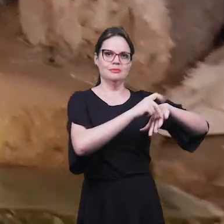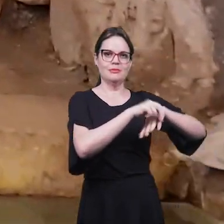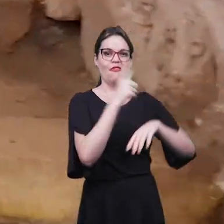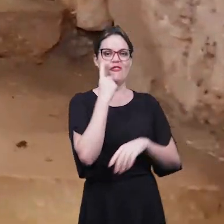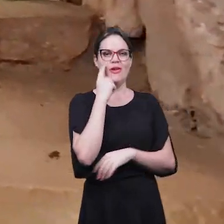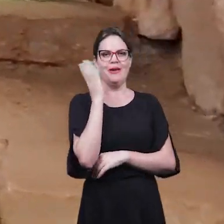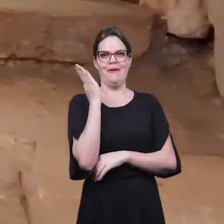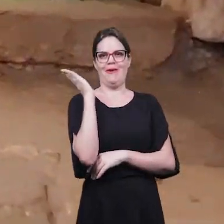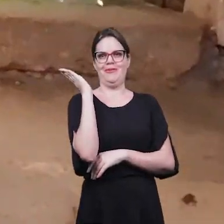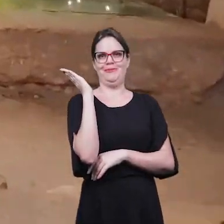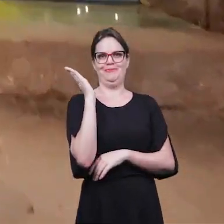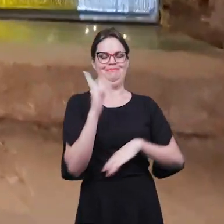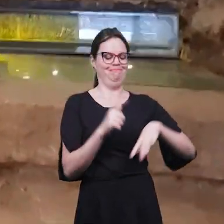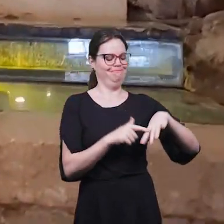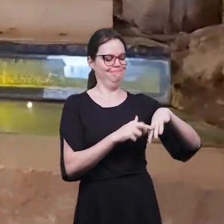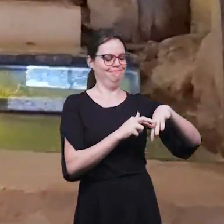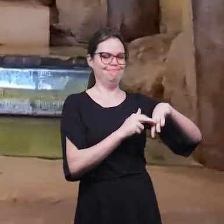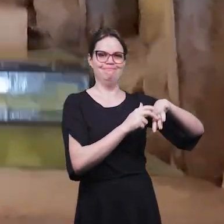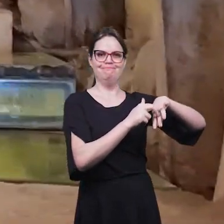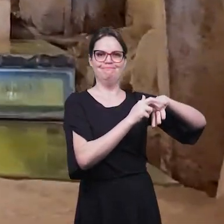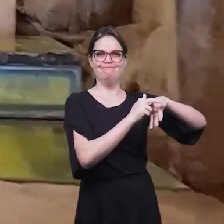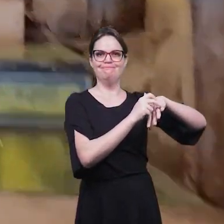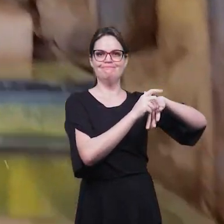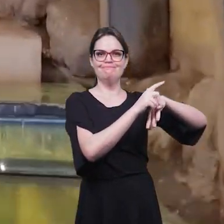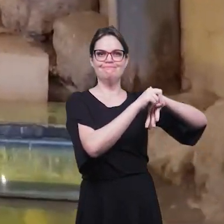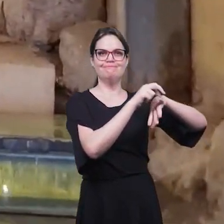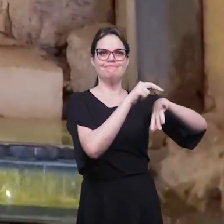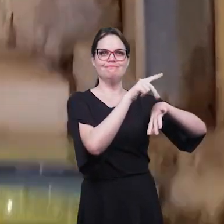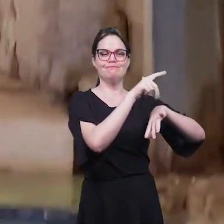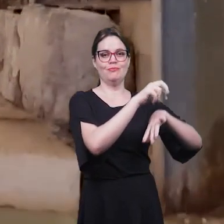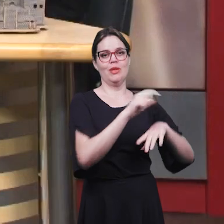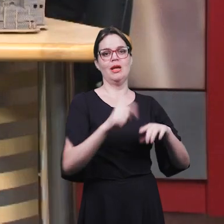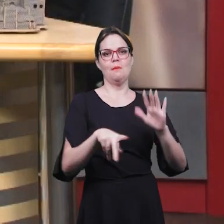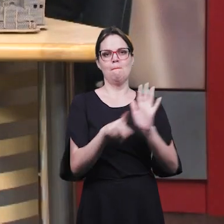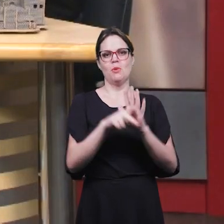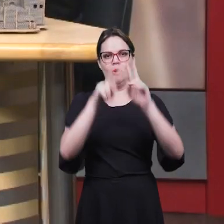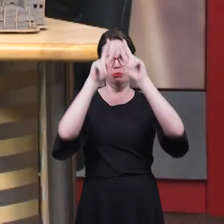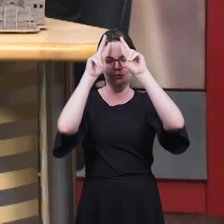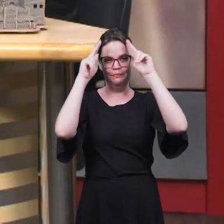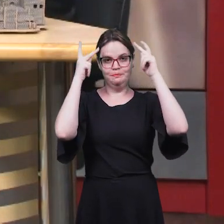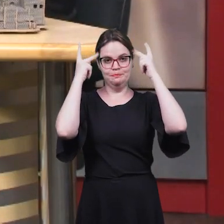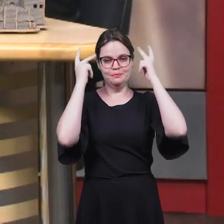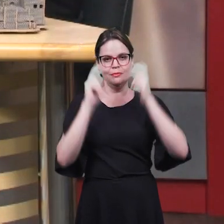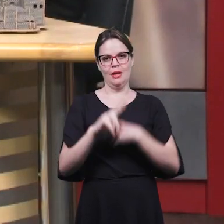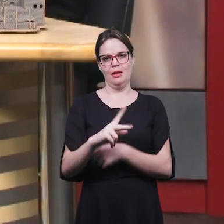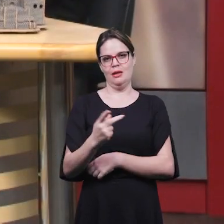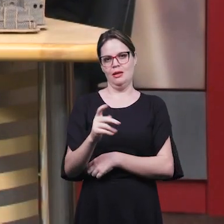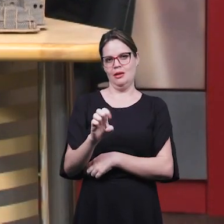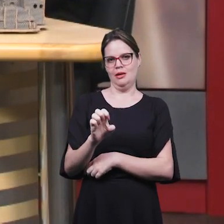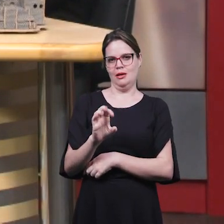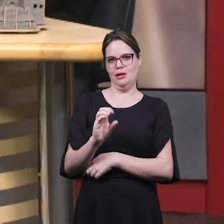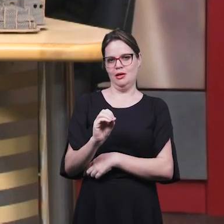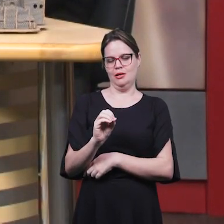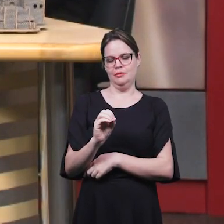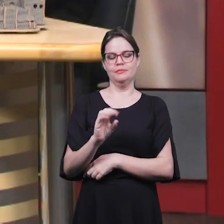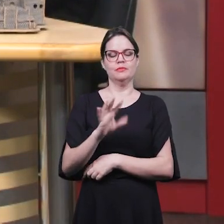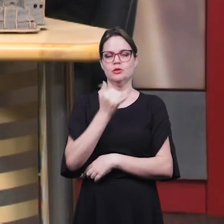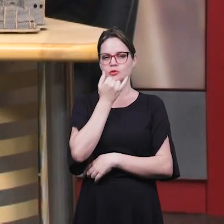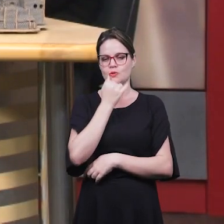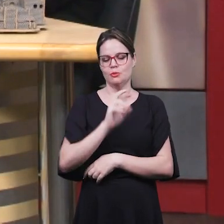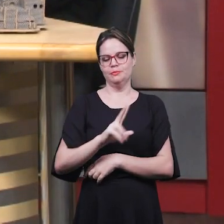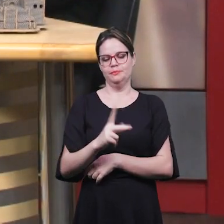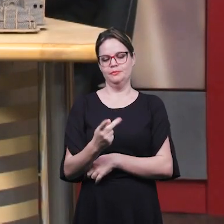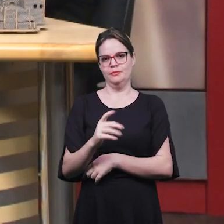aí uma escadaria, que é as escadas de Herodes, e essa figura aqui, ela mostra